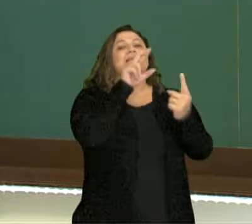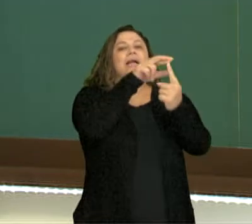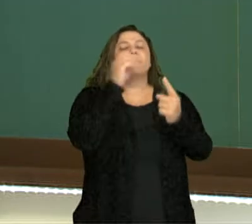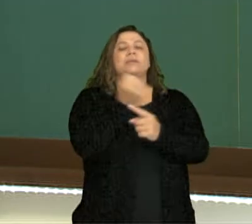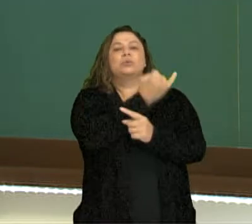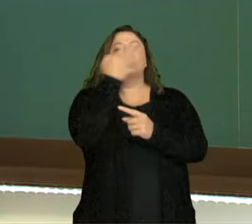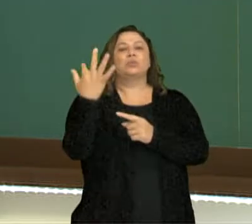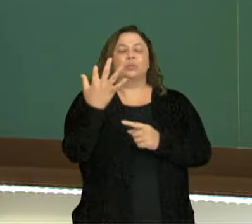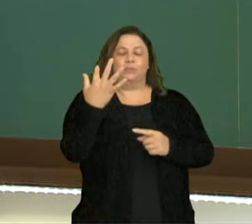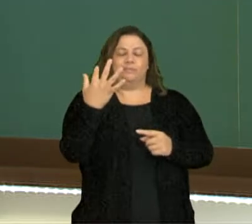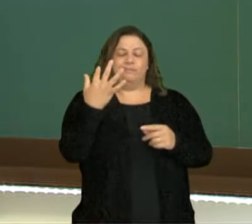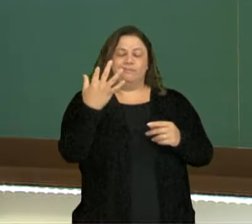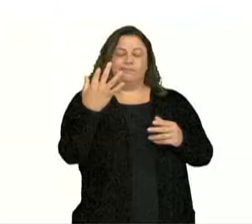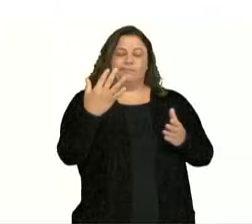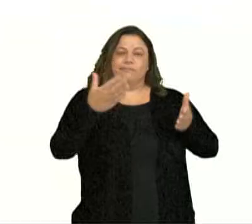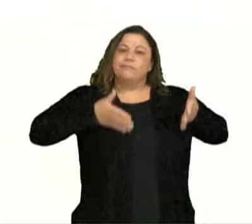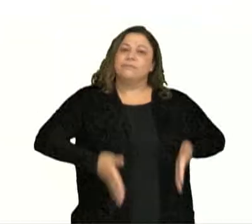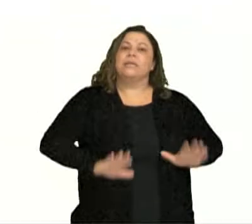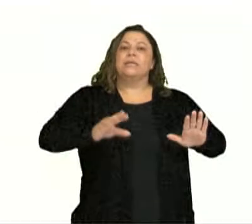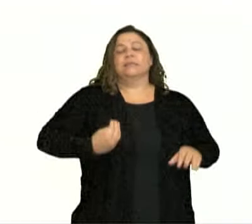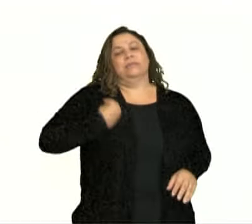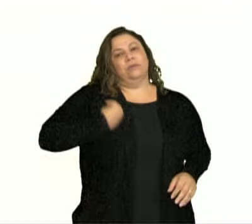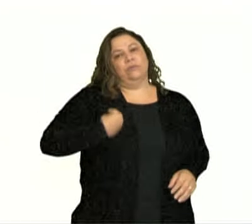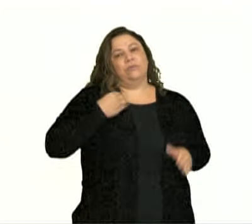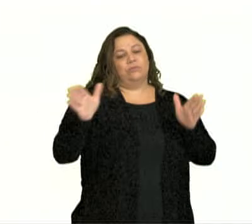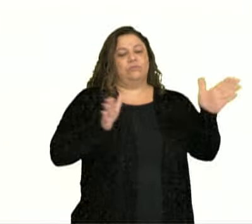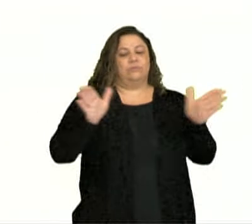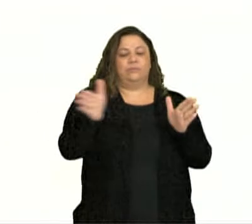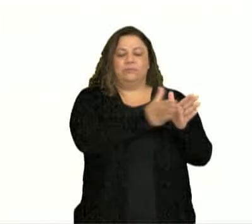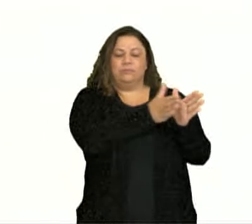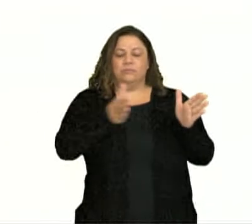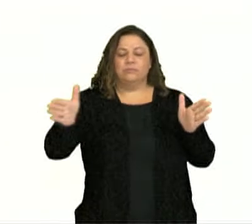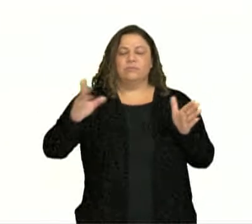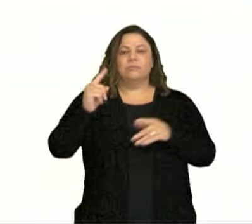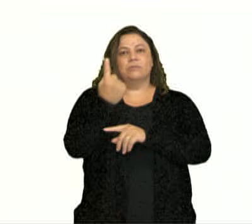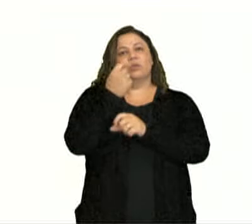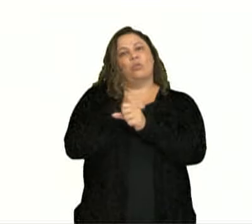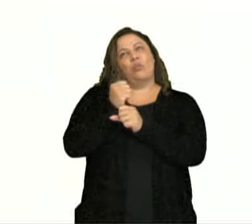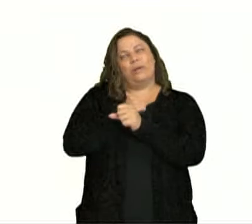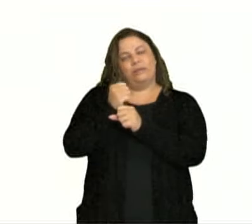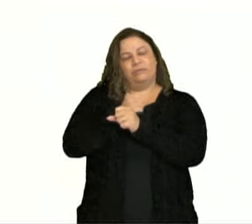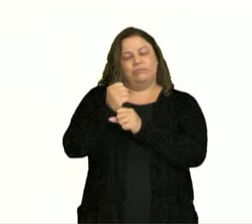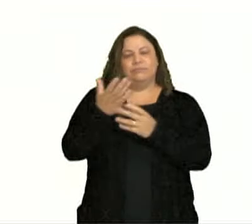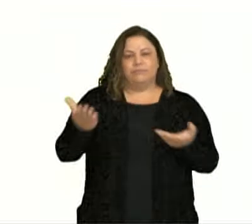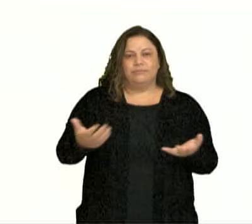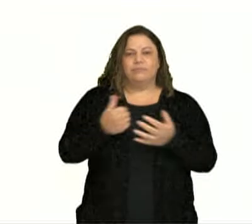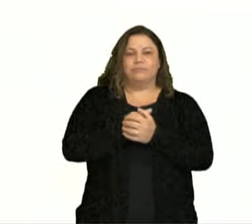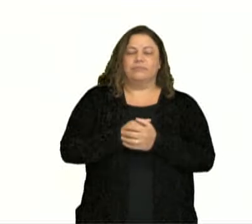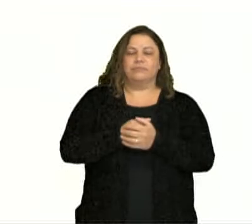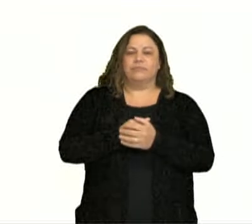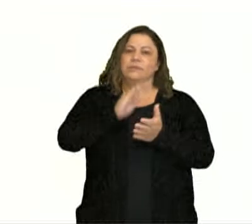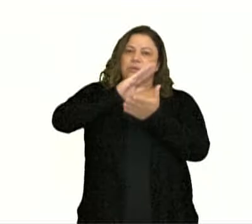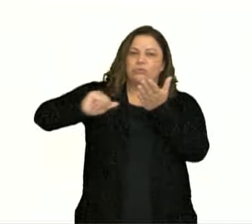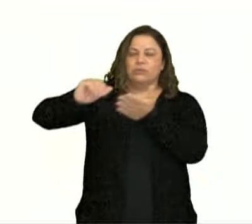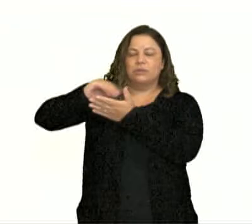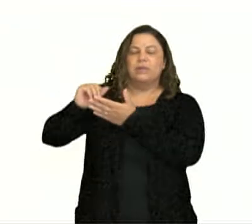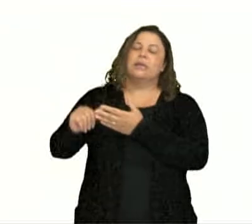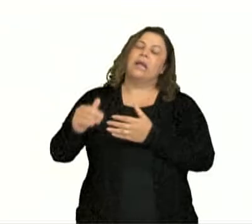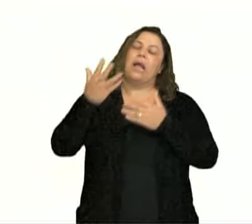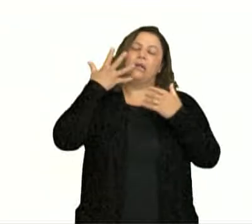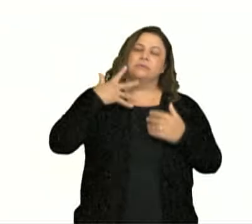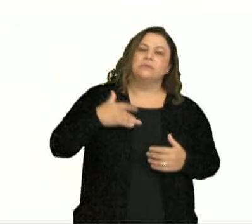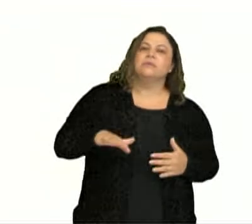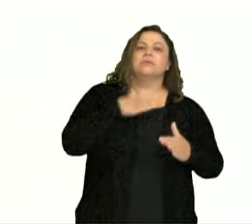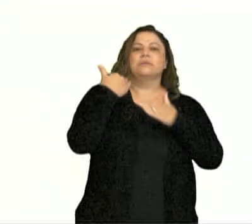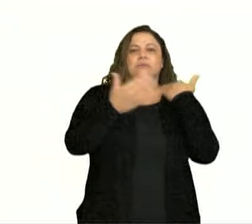nascidos vivos no período de um ano, excluindo o número de crianças que nasceram mortas ou que morreram logo